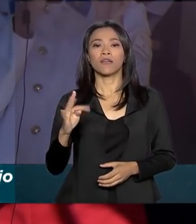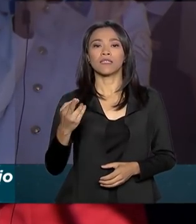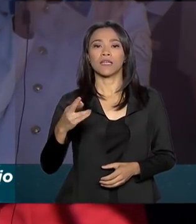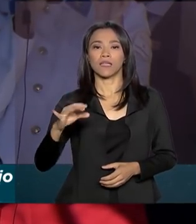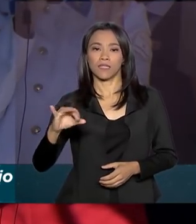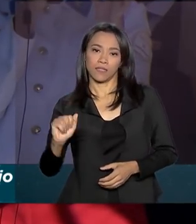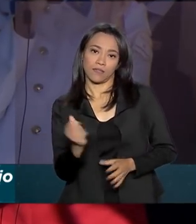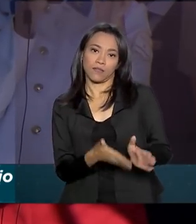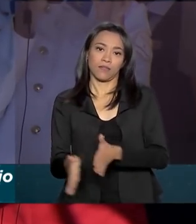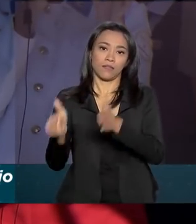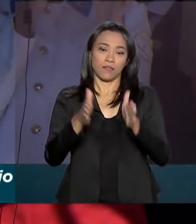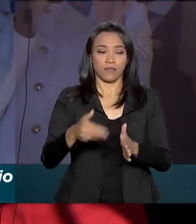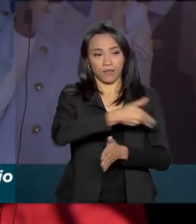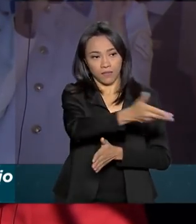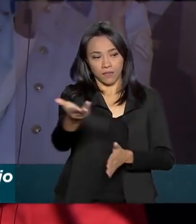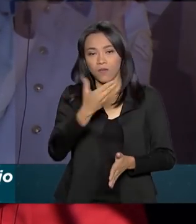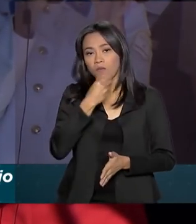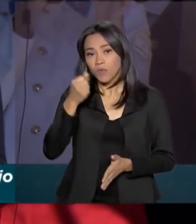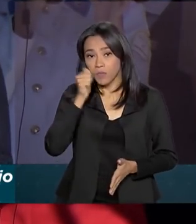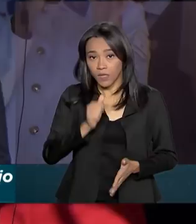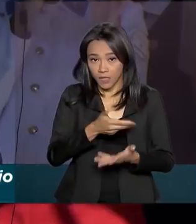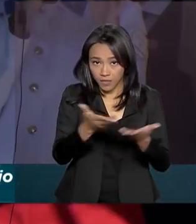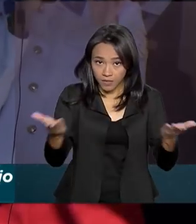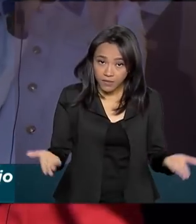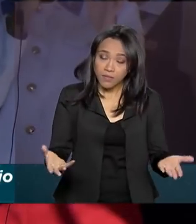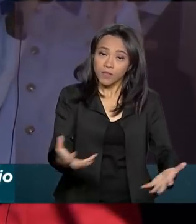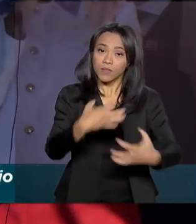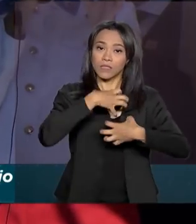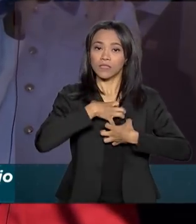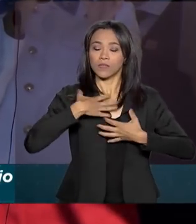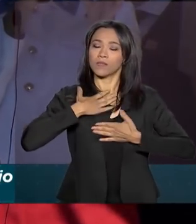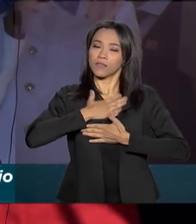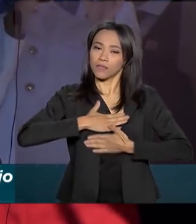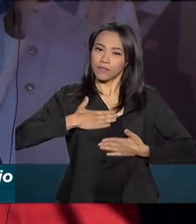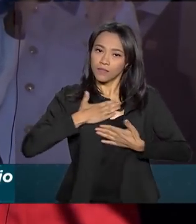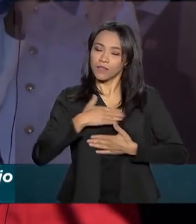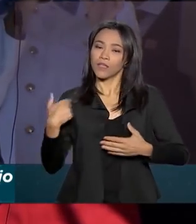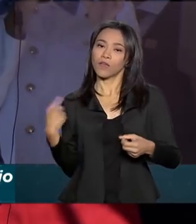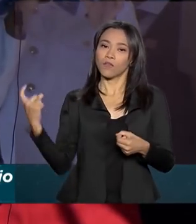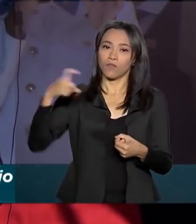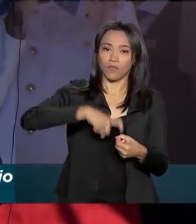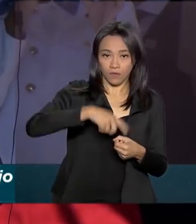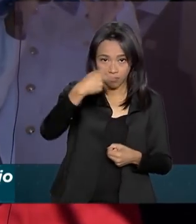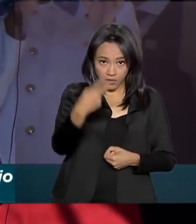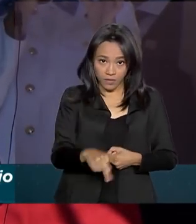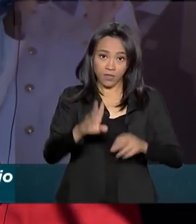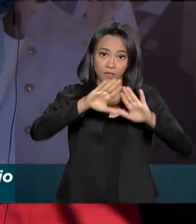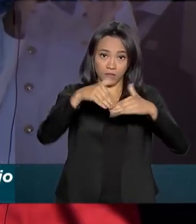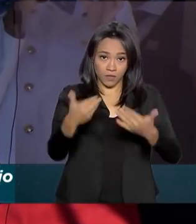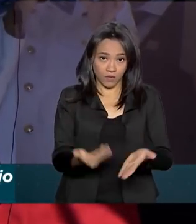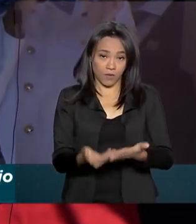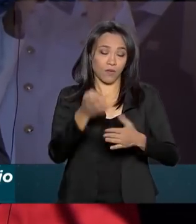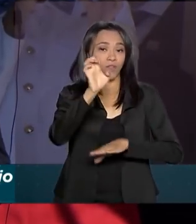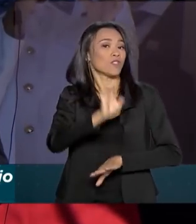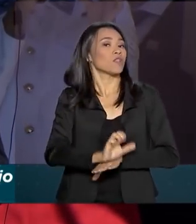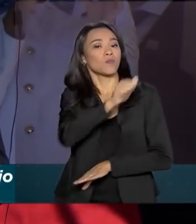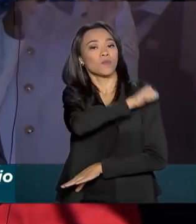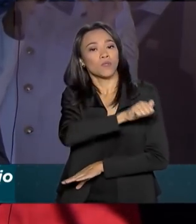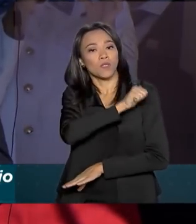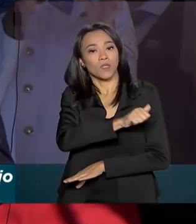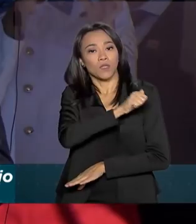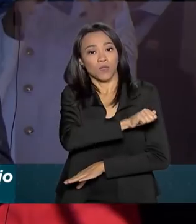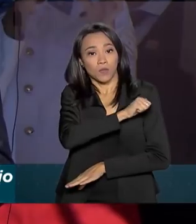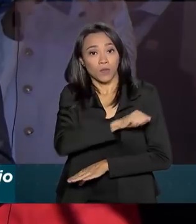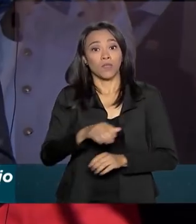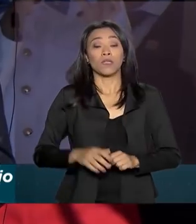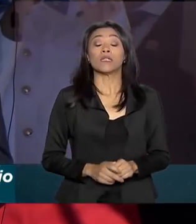que o retorno ao colégio militar do rio de janeiro para comemorar seu 130º